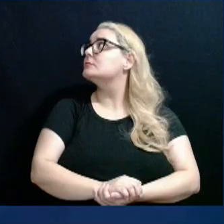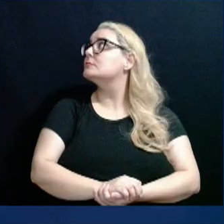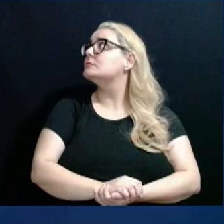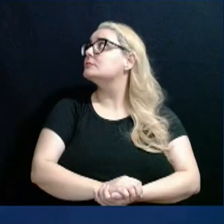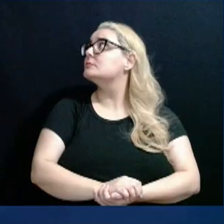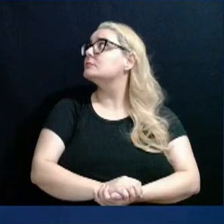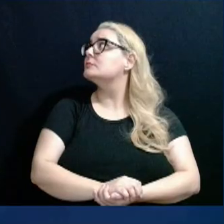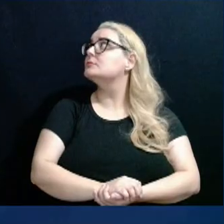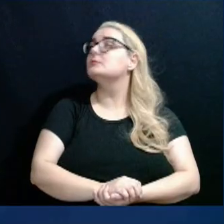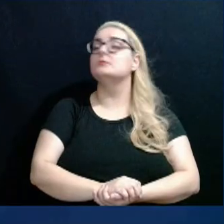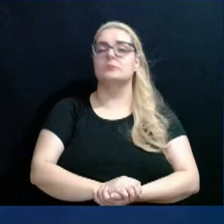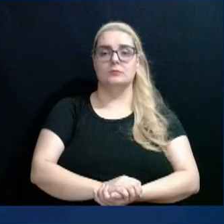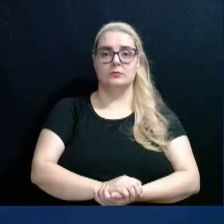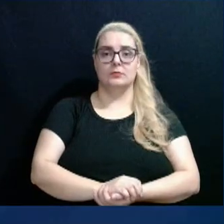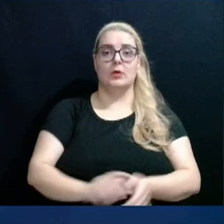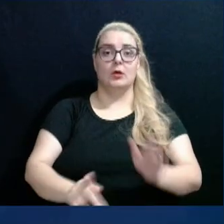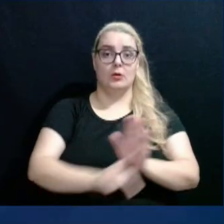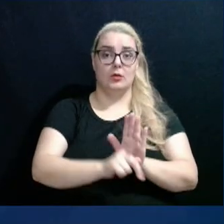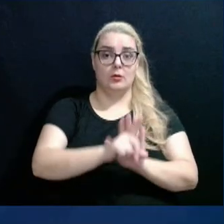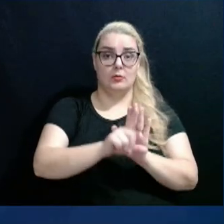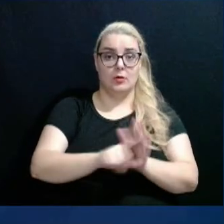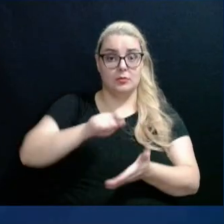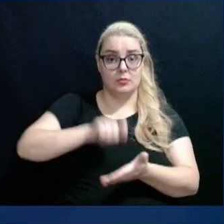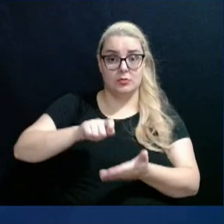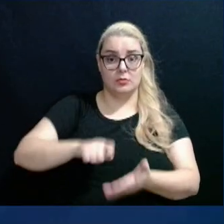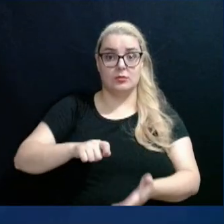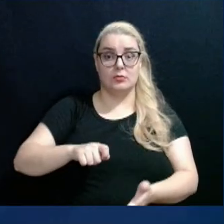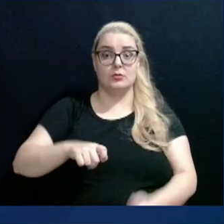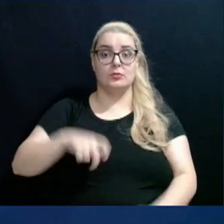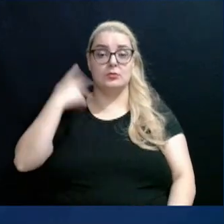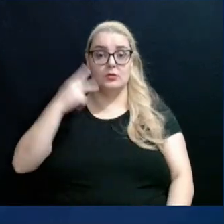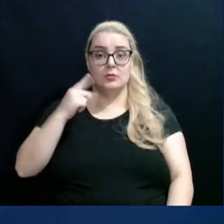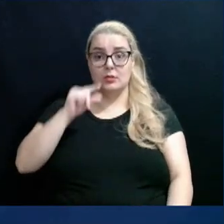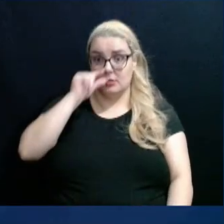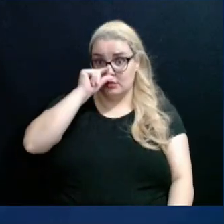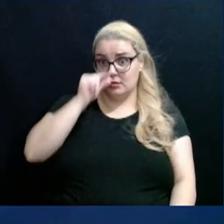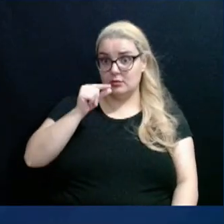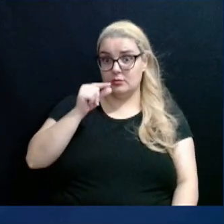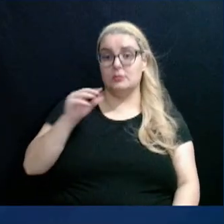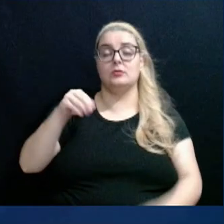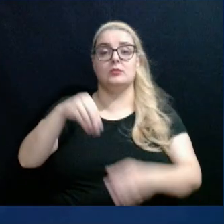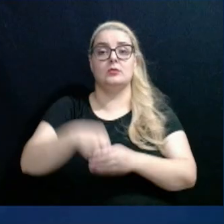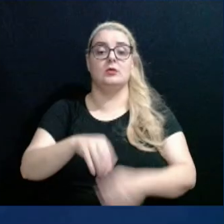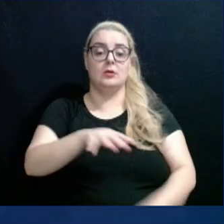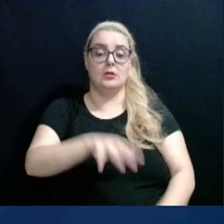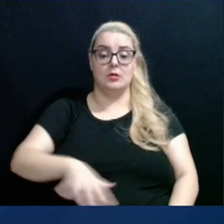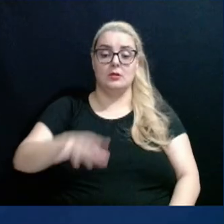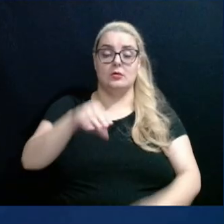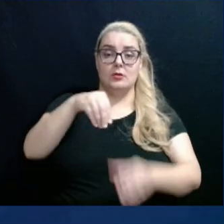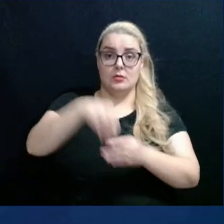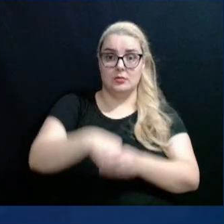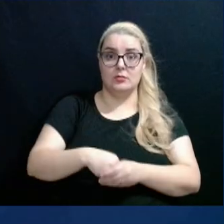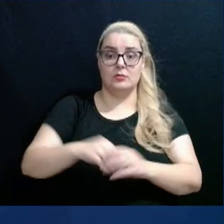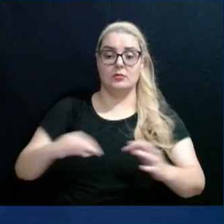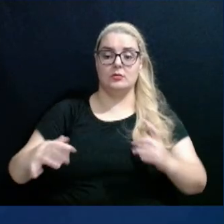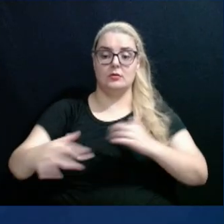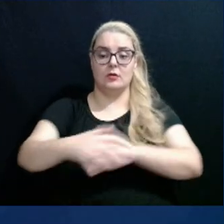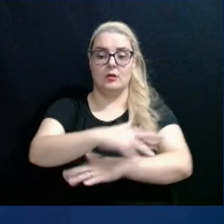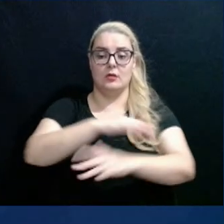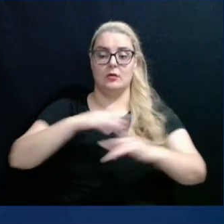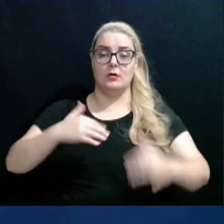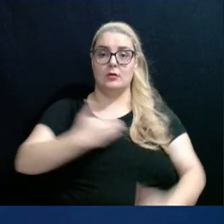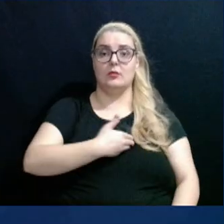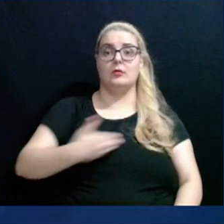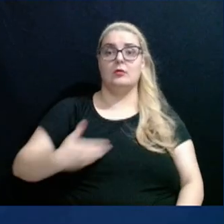O projeto de lei de autoria do vereador Arnaldo Salvetti prevê que em áreas internas de circulação pública, como praças